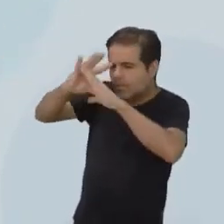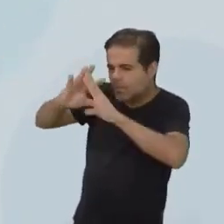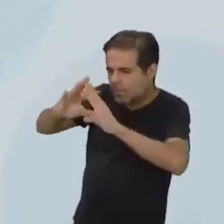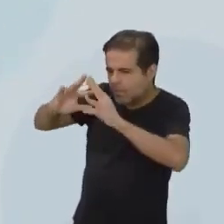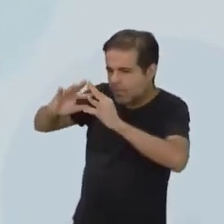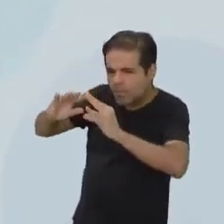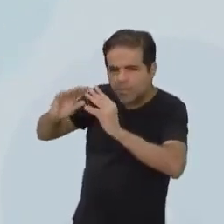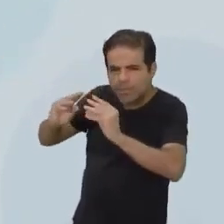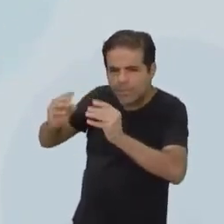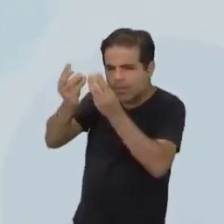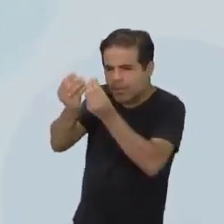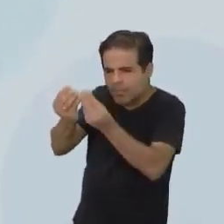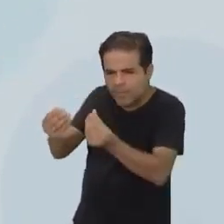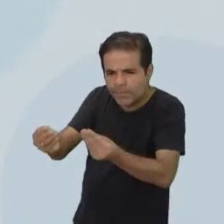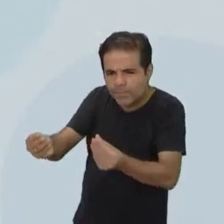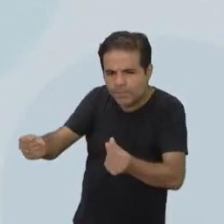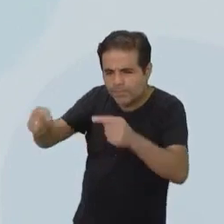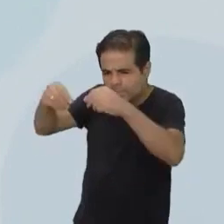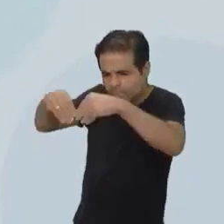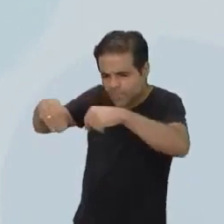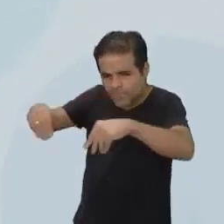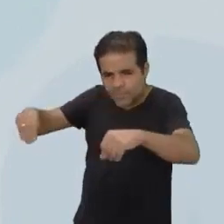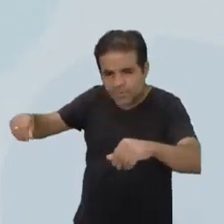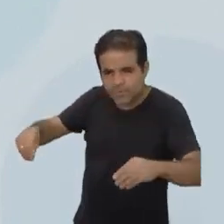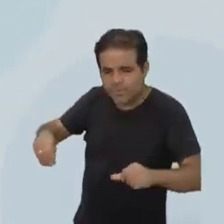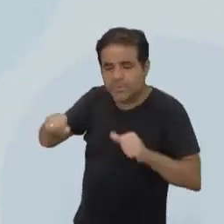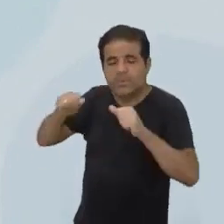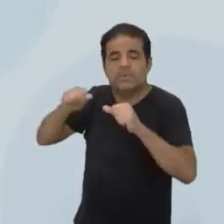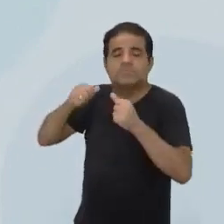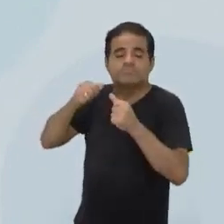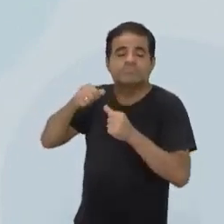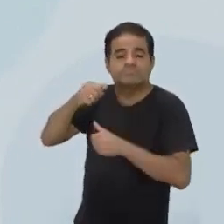acabam se tornando solúveis dentro desse processo e